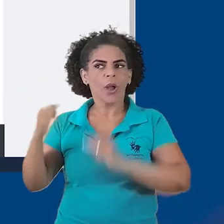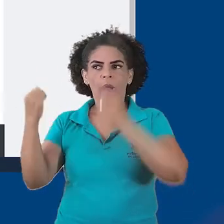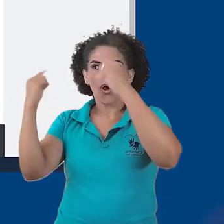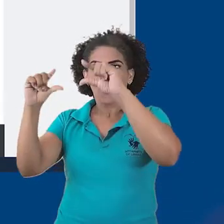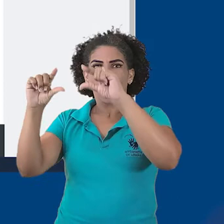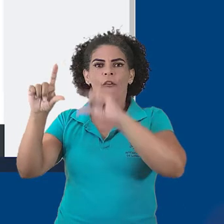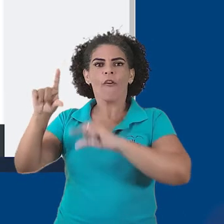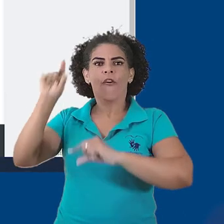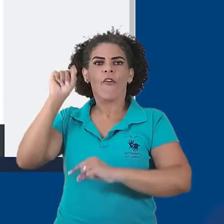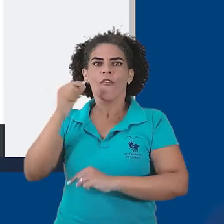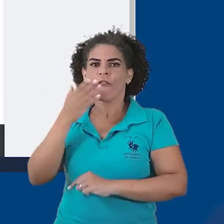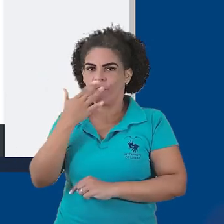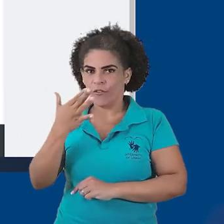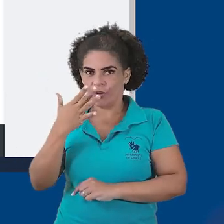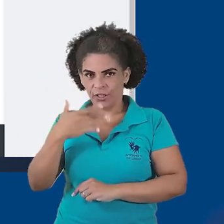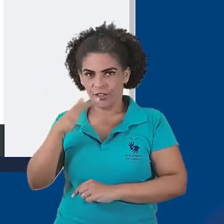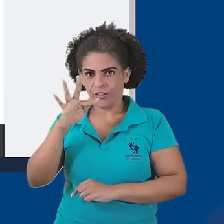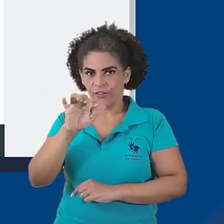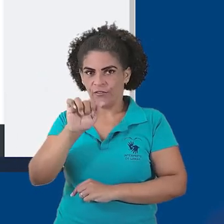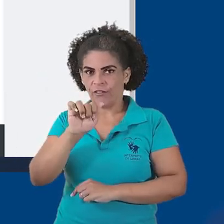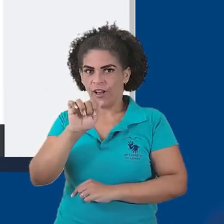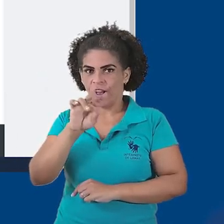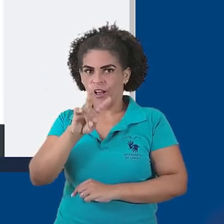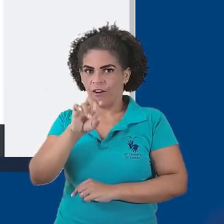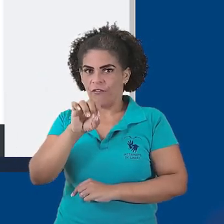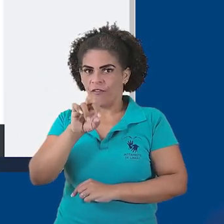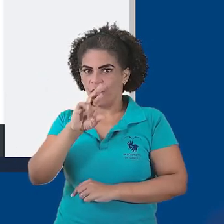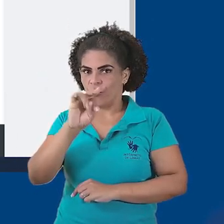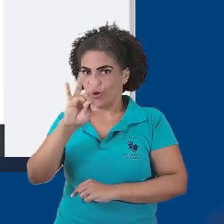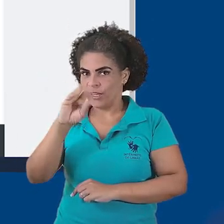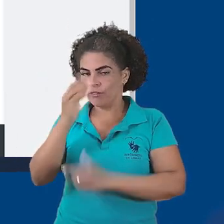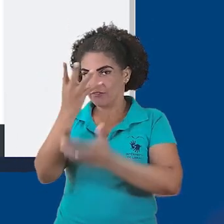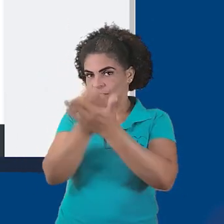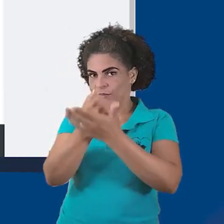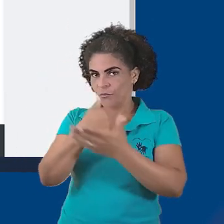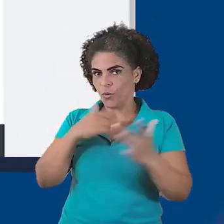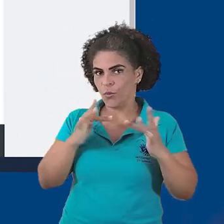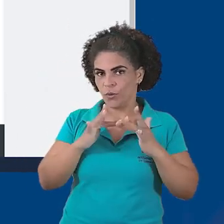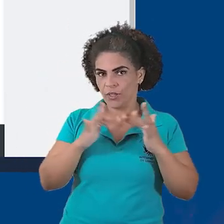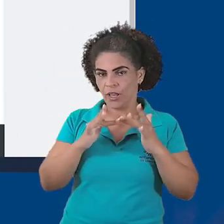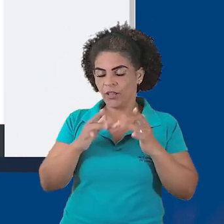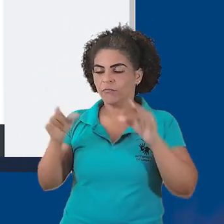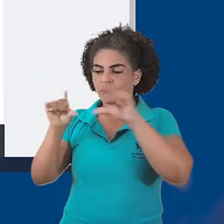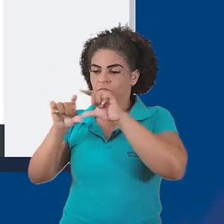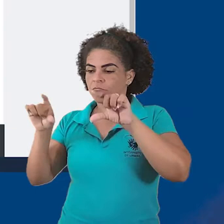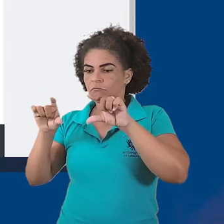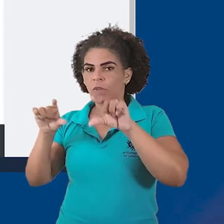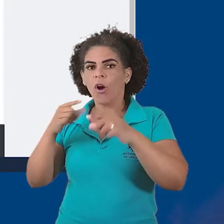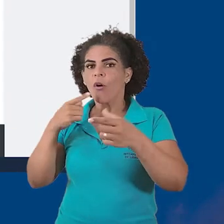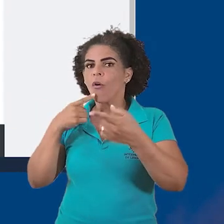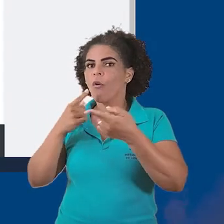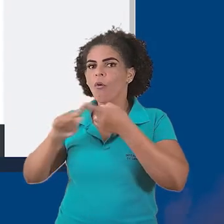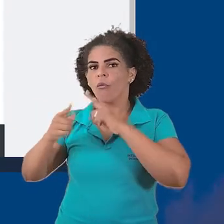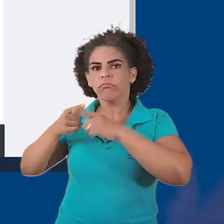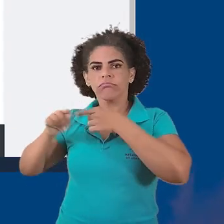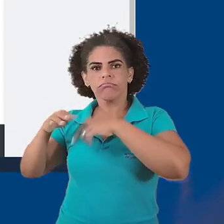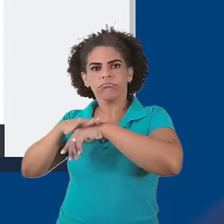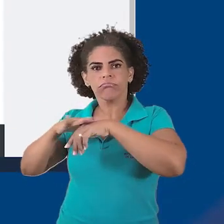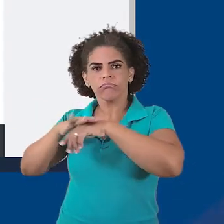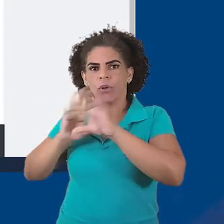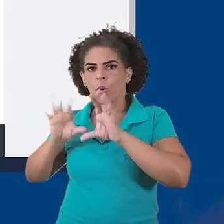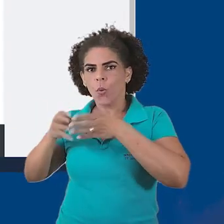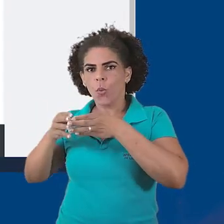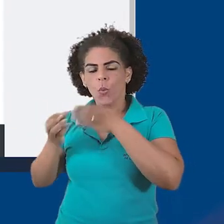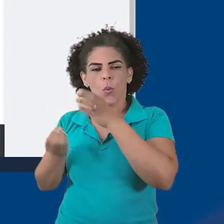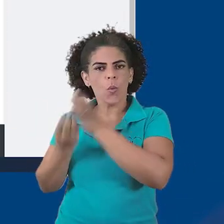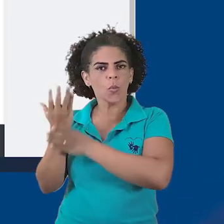de usuários favoritos, usuários que foram adicionados aos contatos. Uma seção de conversas em grupo, que